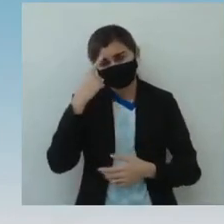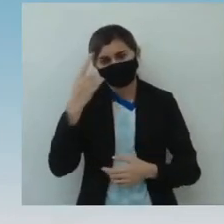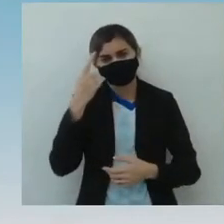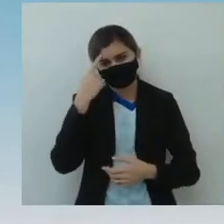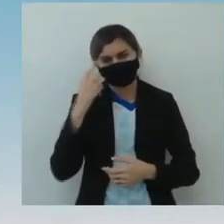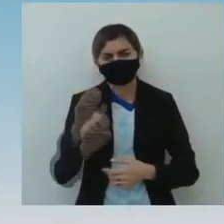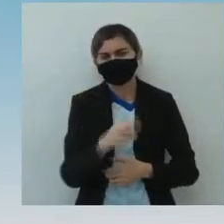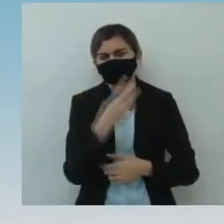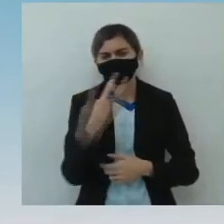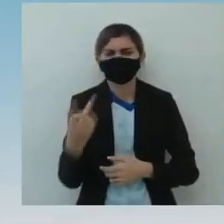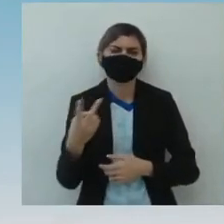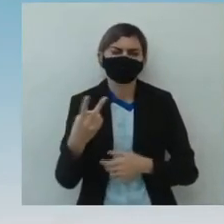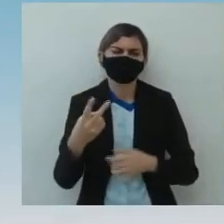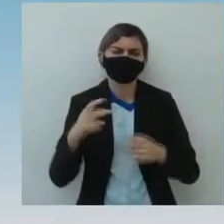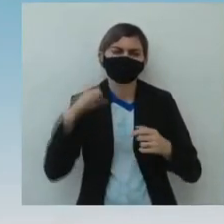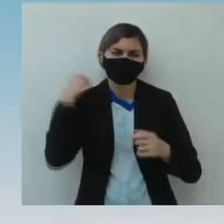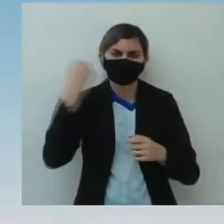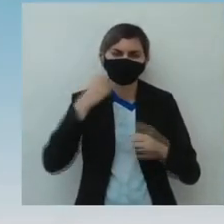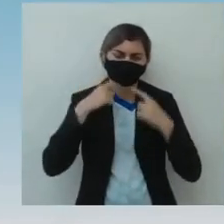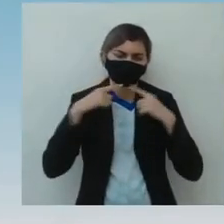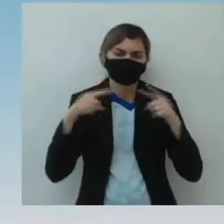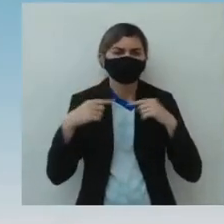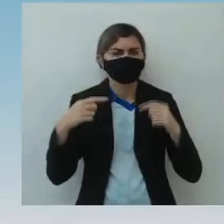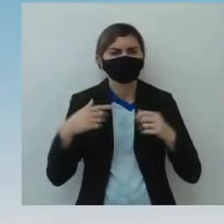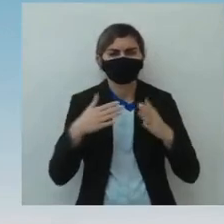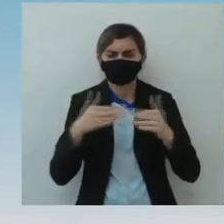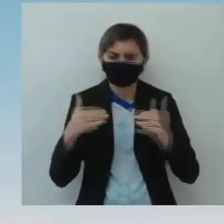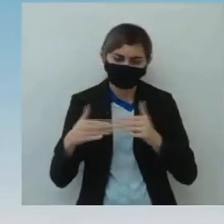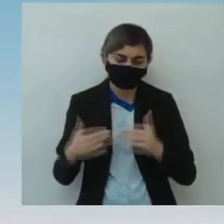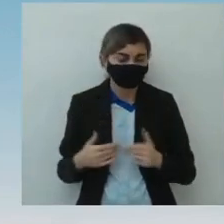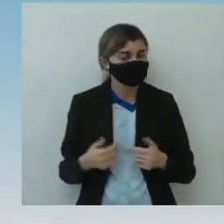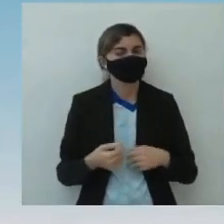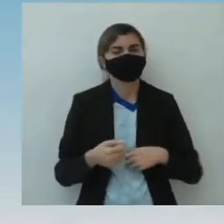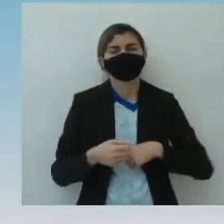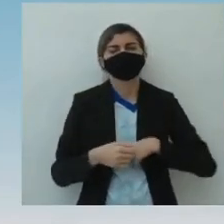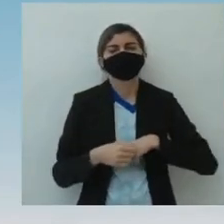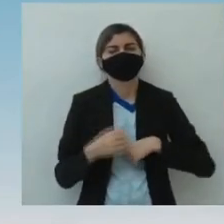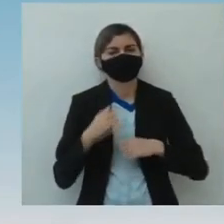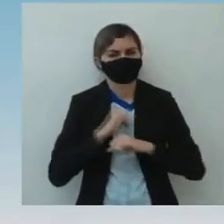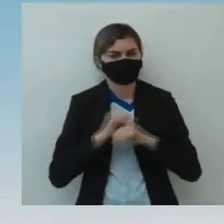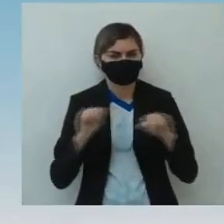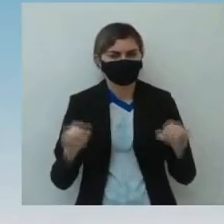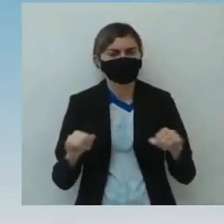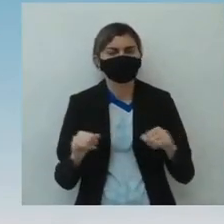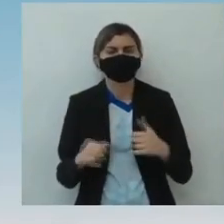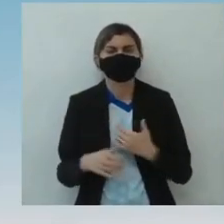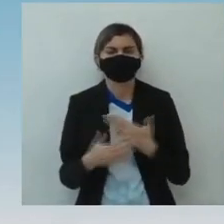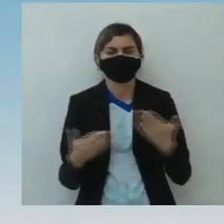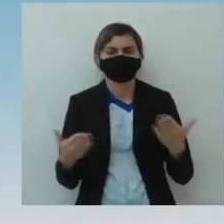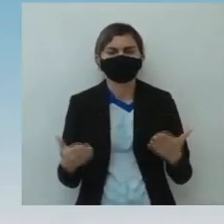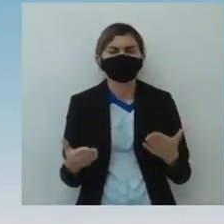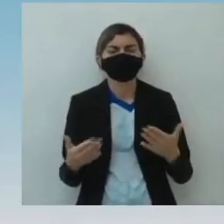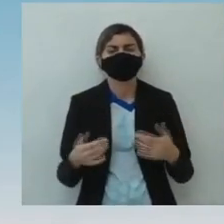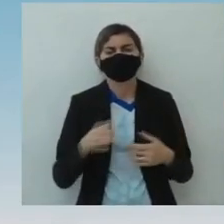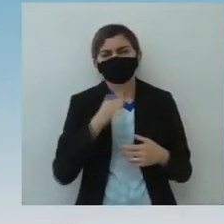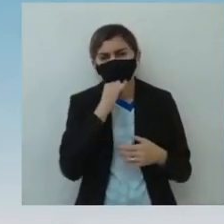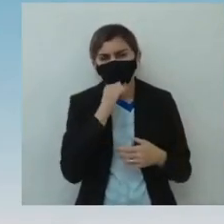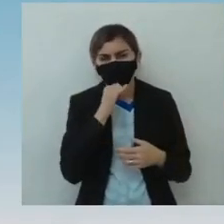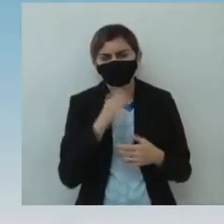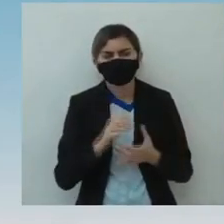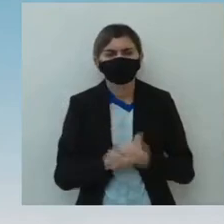ideia ou uma raiva indicação Diz aí Dias back up by example